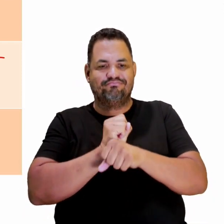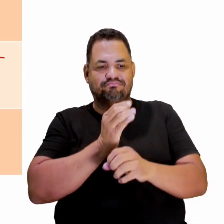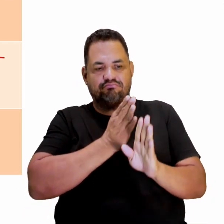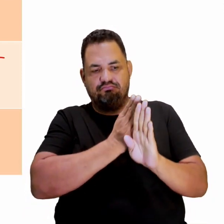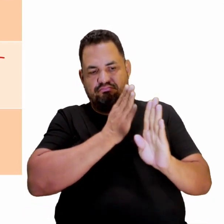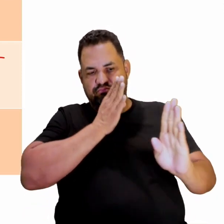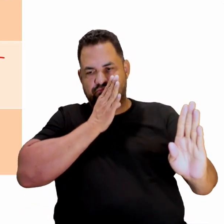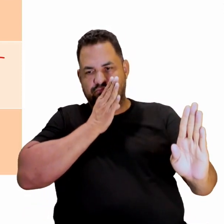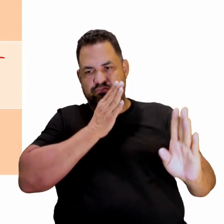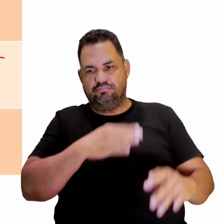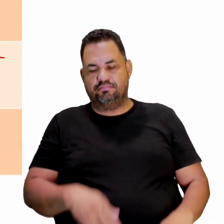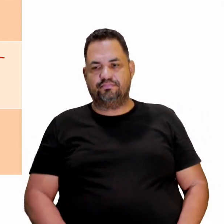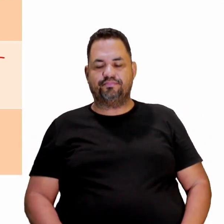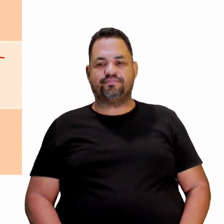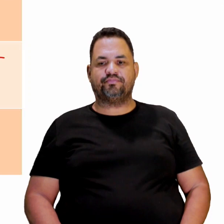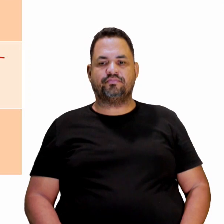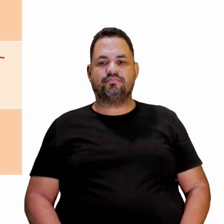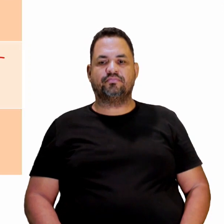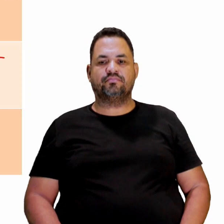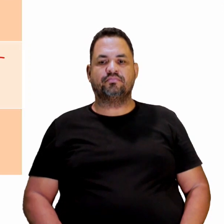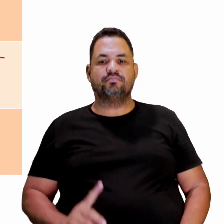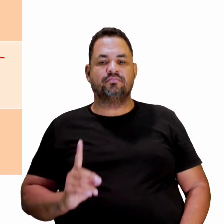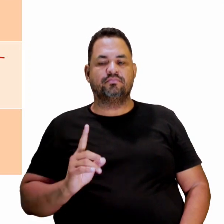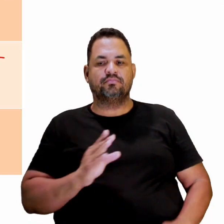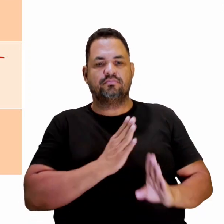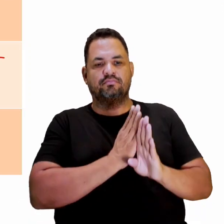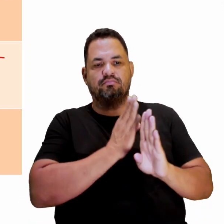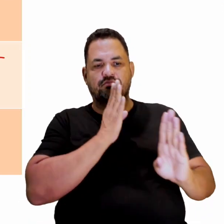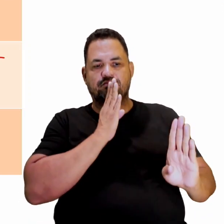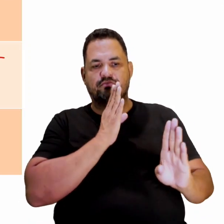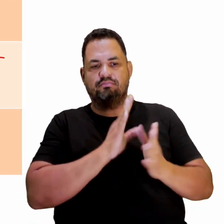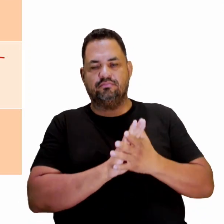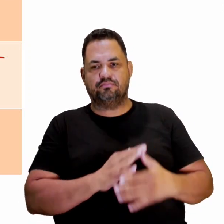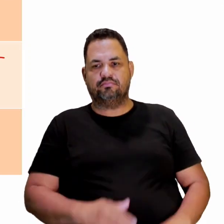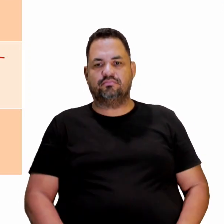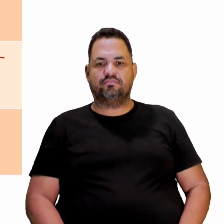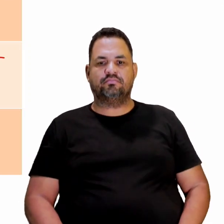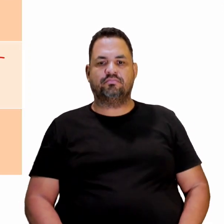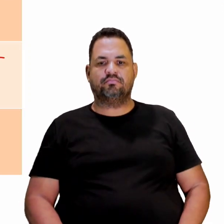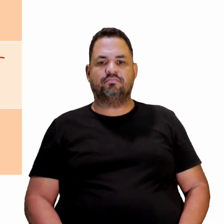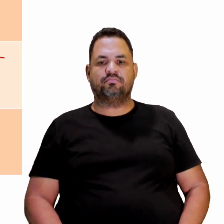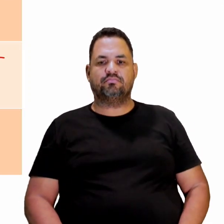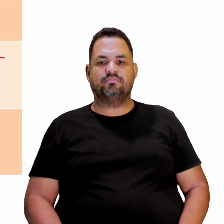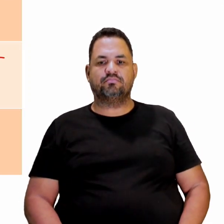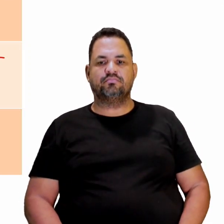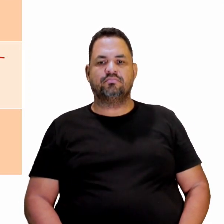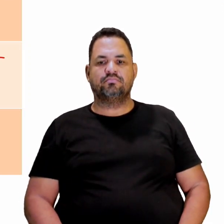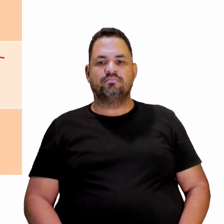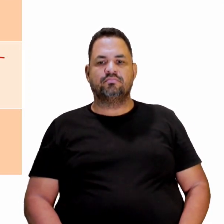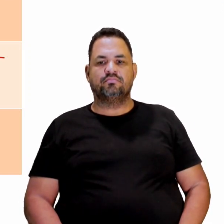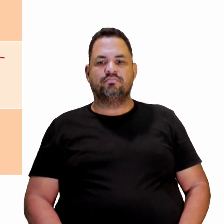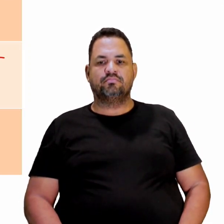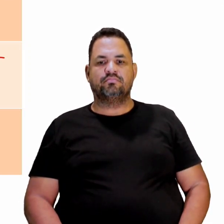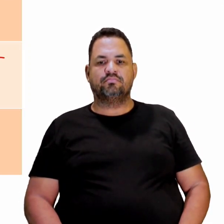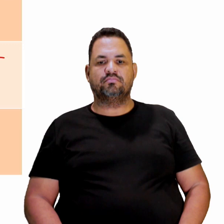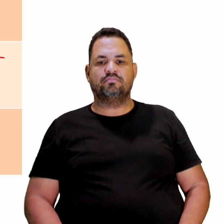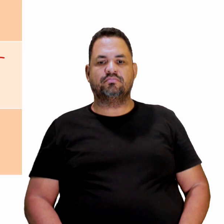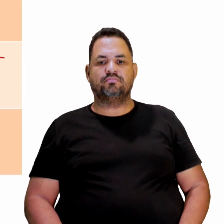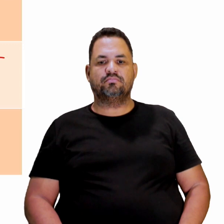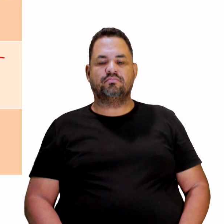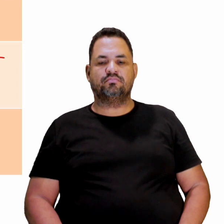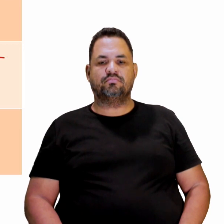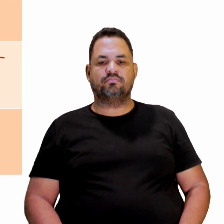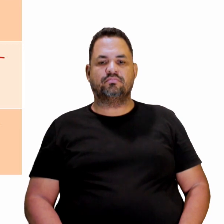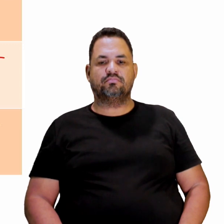won't wait in the line, você não esperará na fila. He will not come back home, he will